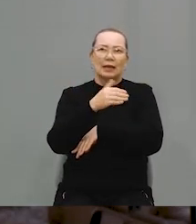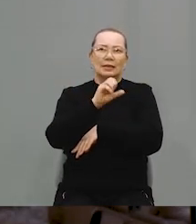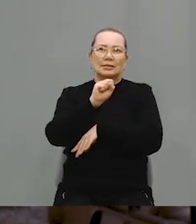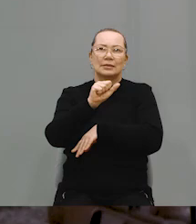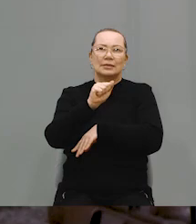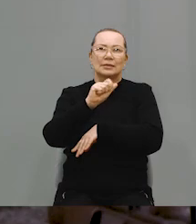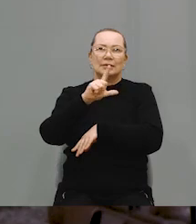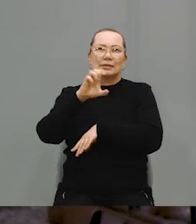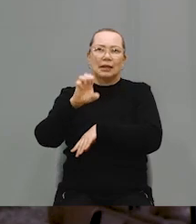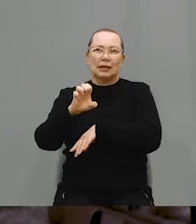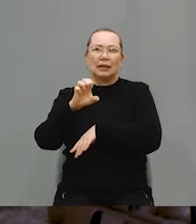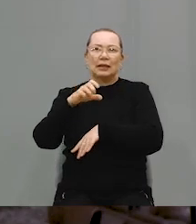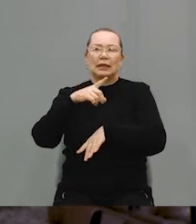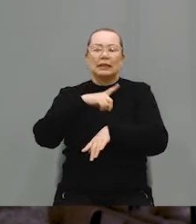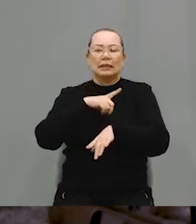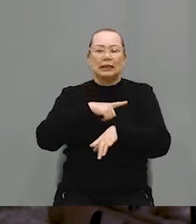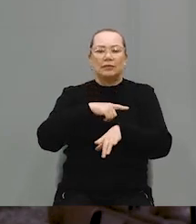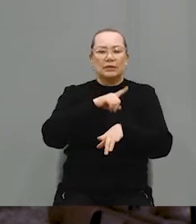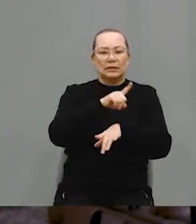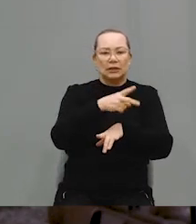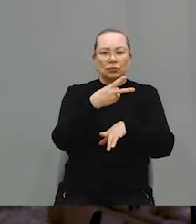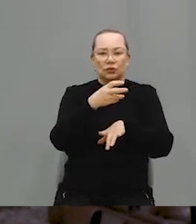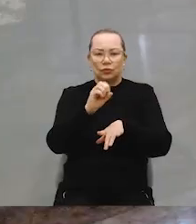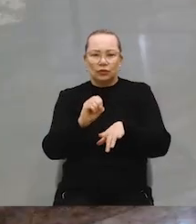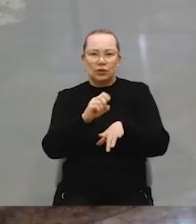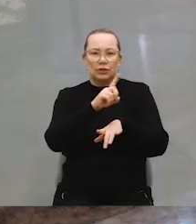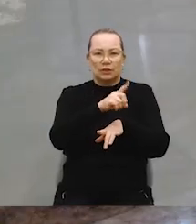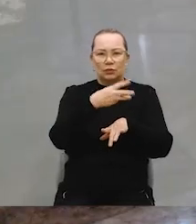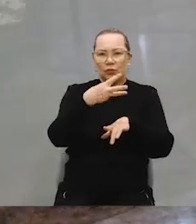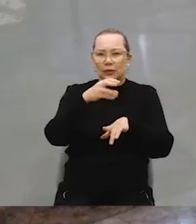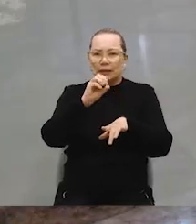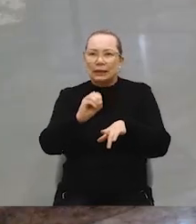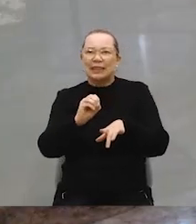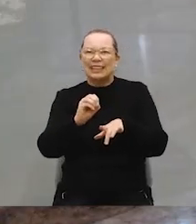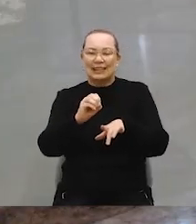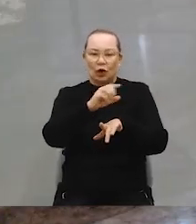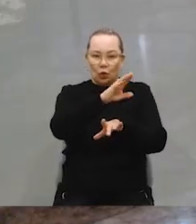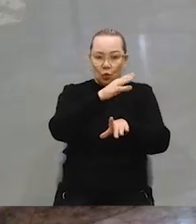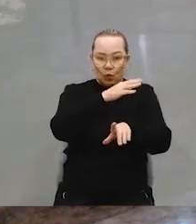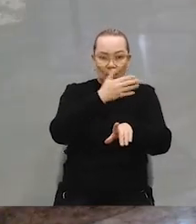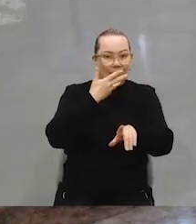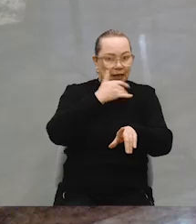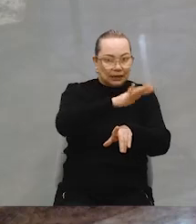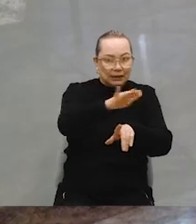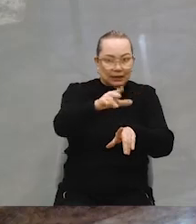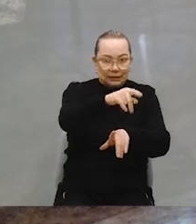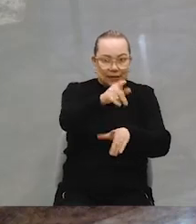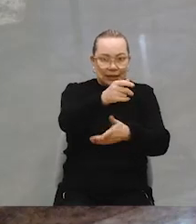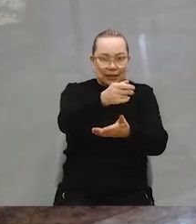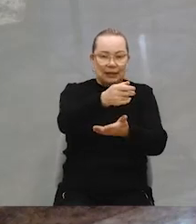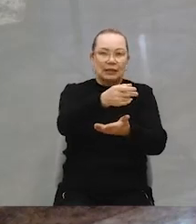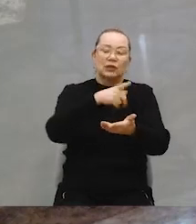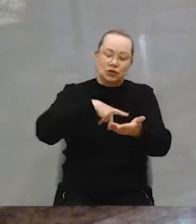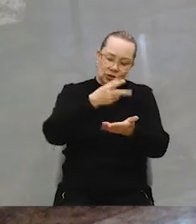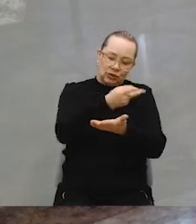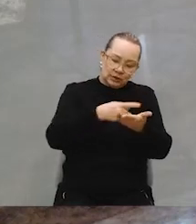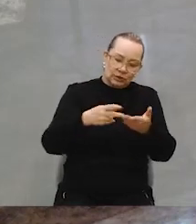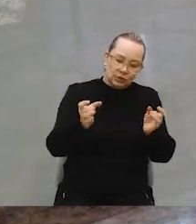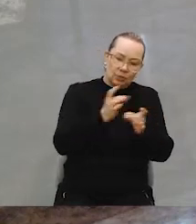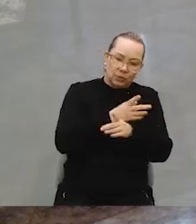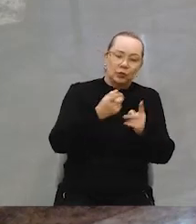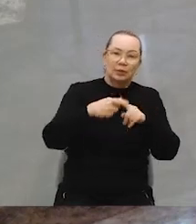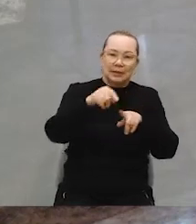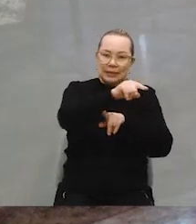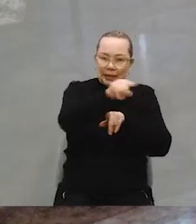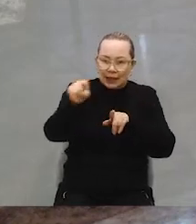foram 120, 130 tirinhas deles, né, escritas por eles, com a ilustração do Hernani, mas